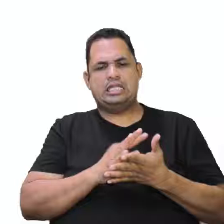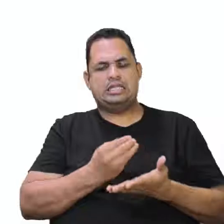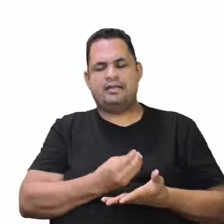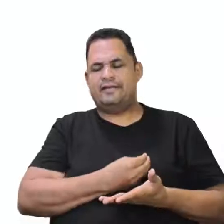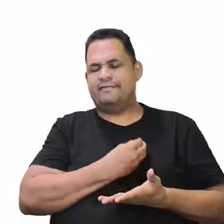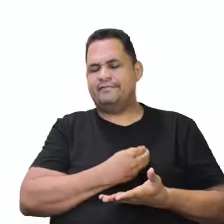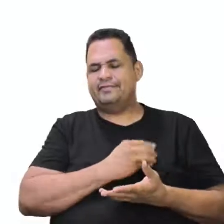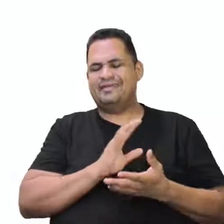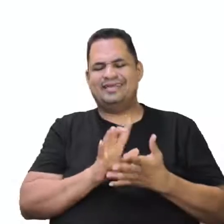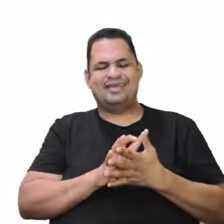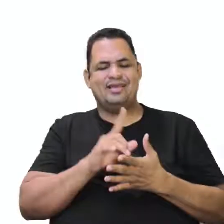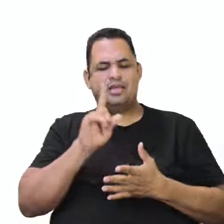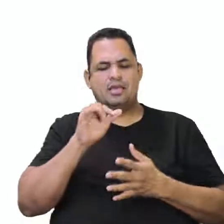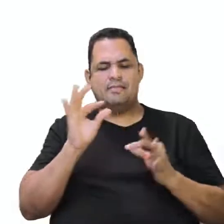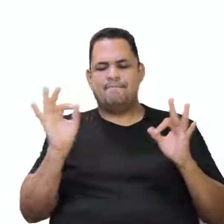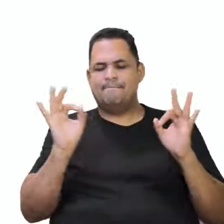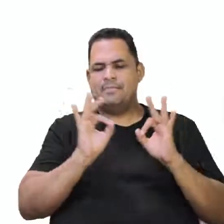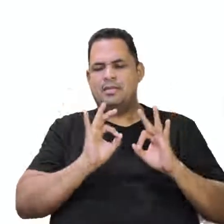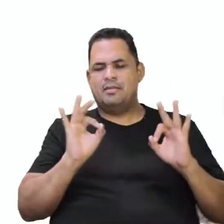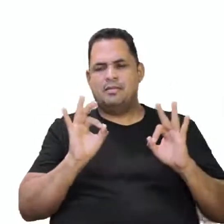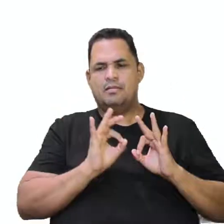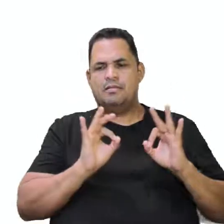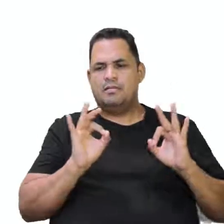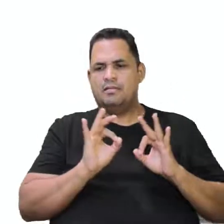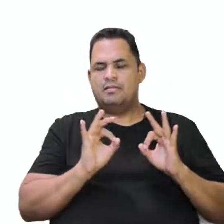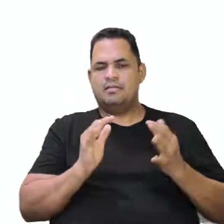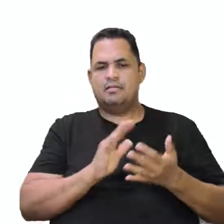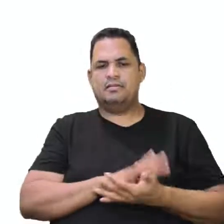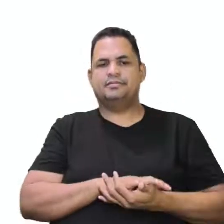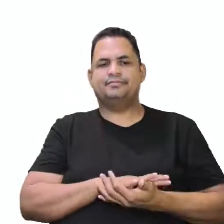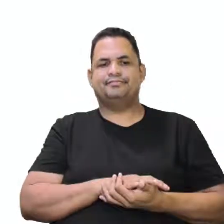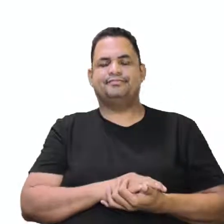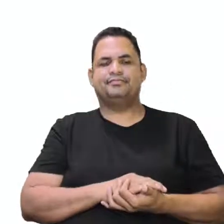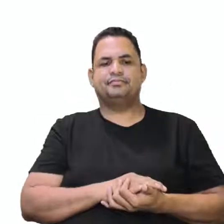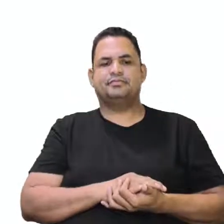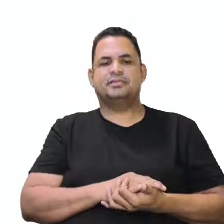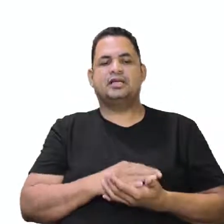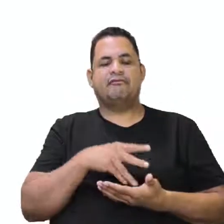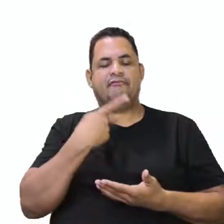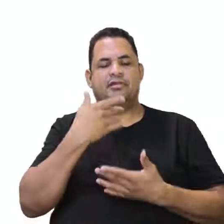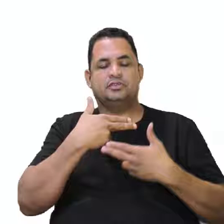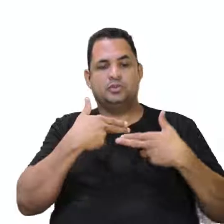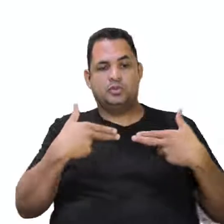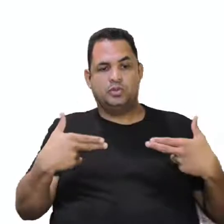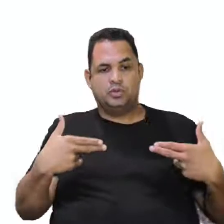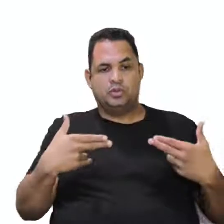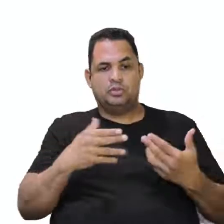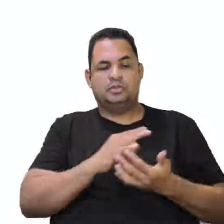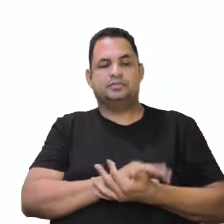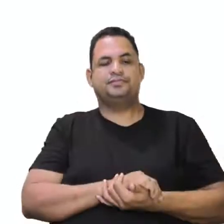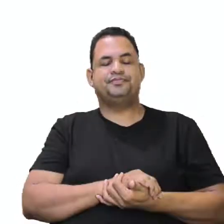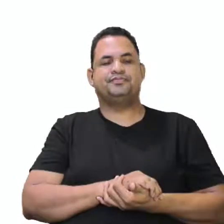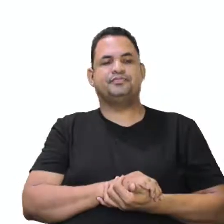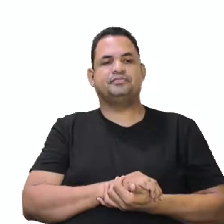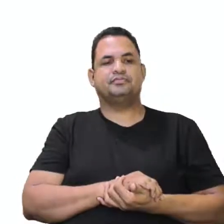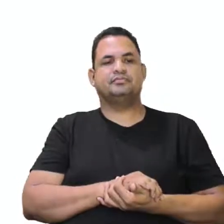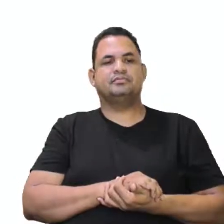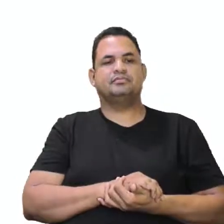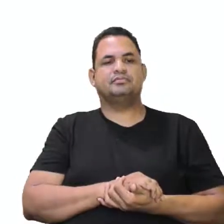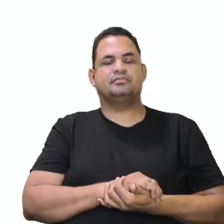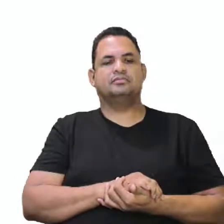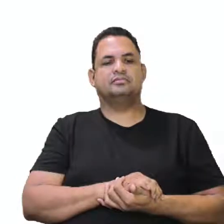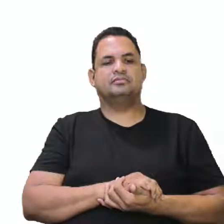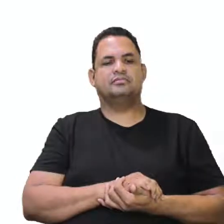vida é perfeito. De novo, não estou falando de pessoas, estou falando de coisas. Então, eu vou usar o meu nothing in life